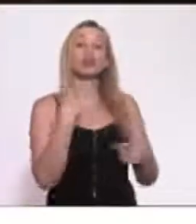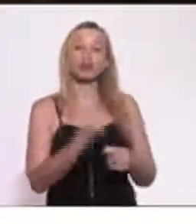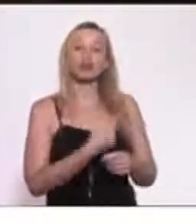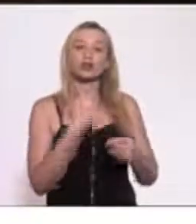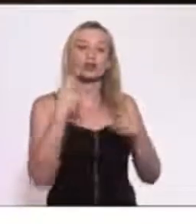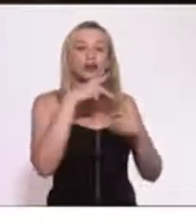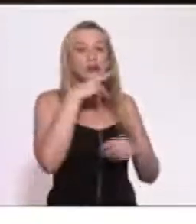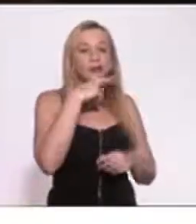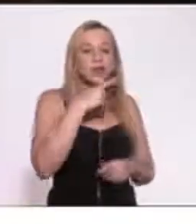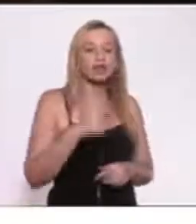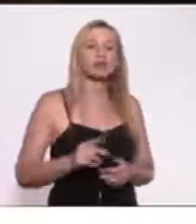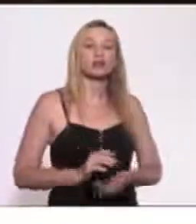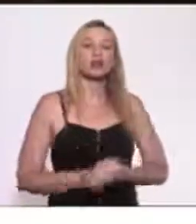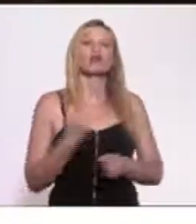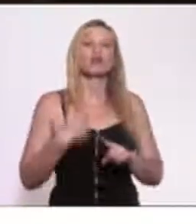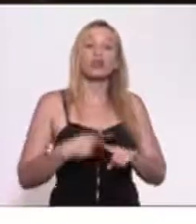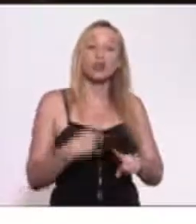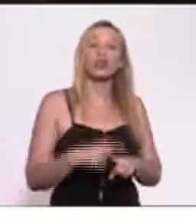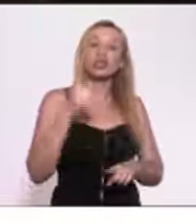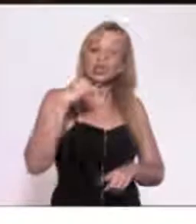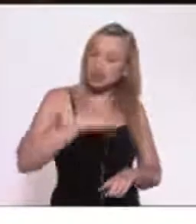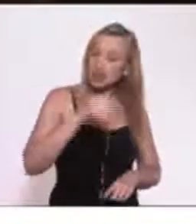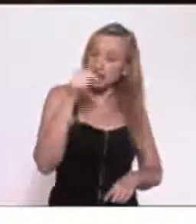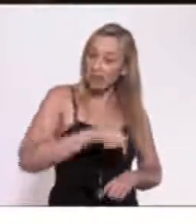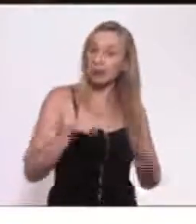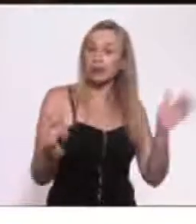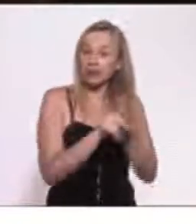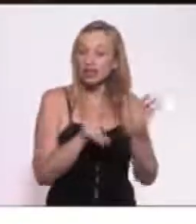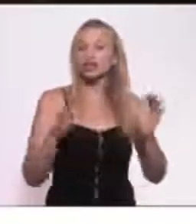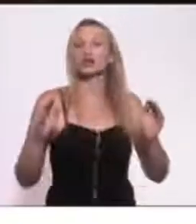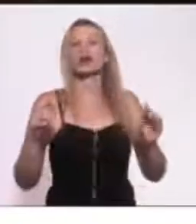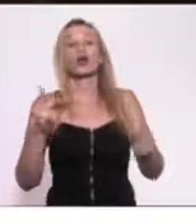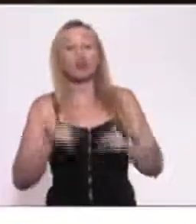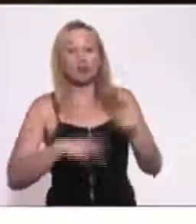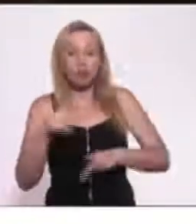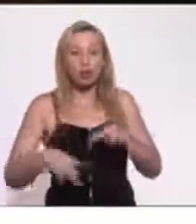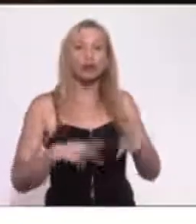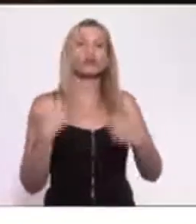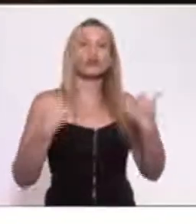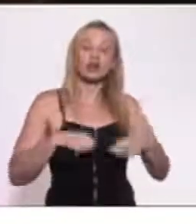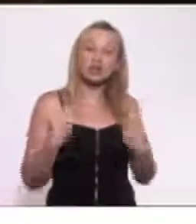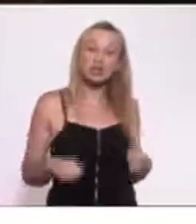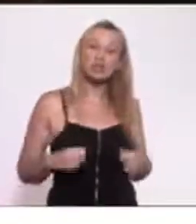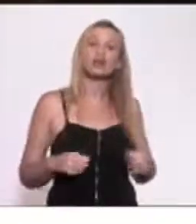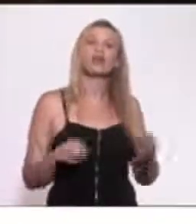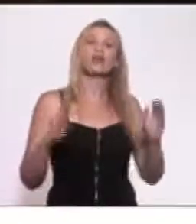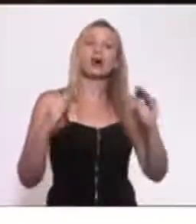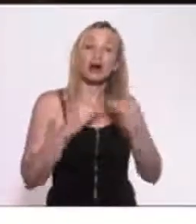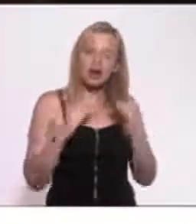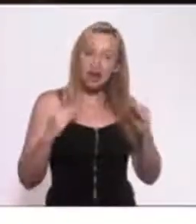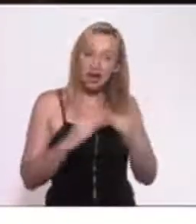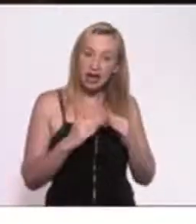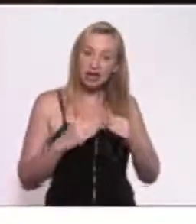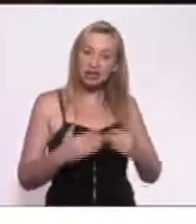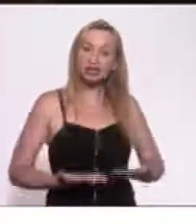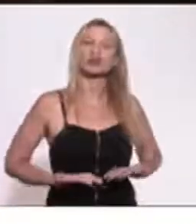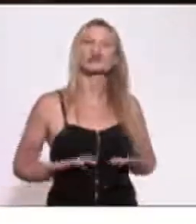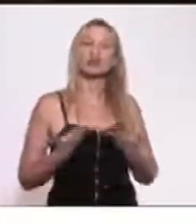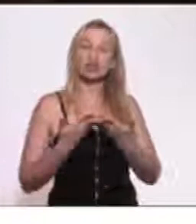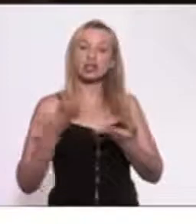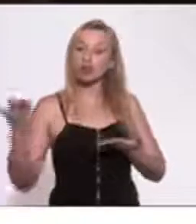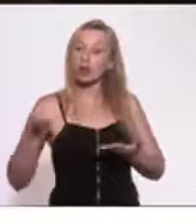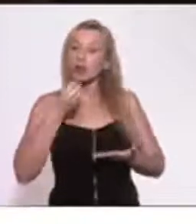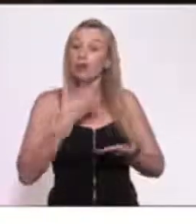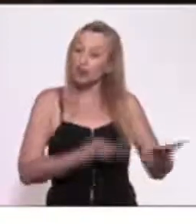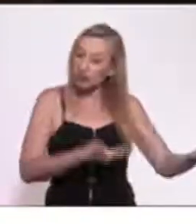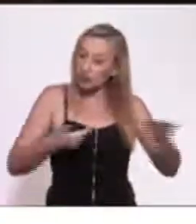estando em casa, porque se essa é a casa do povo, nós devemos construir uma casa sem muros, uma casa que seja bem-vinda, que faça